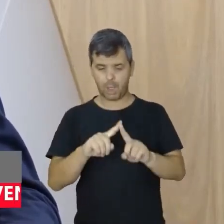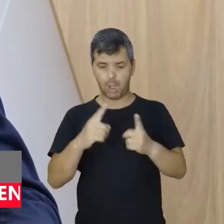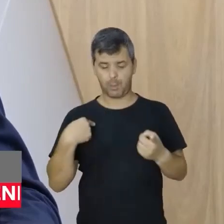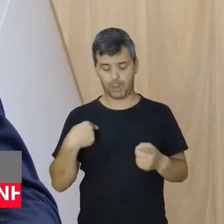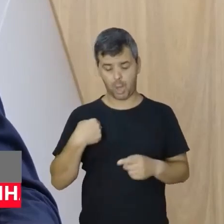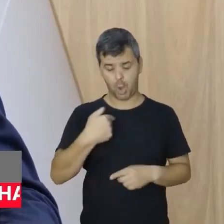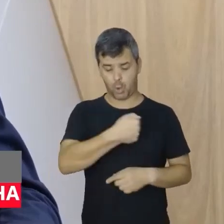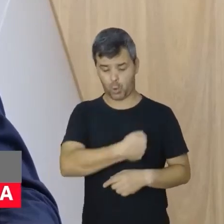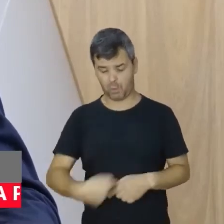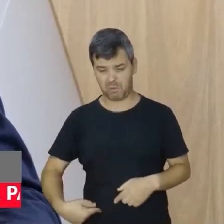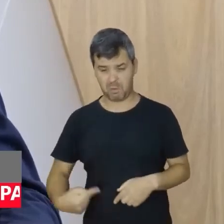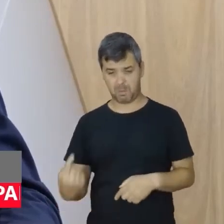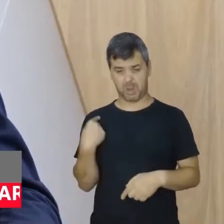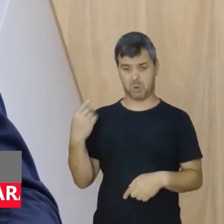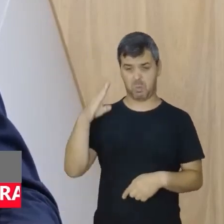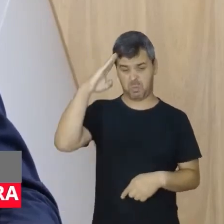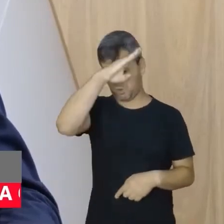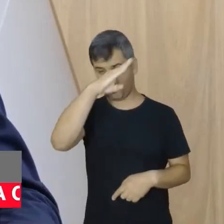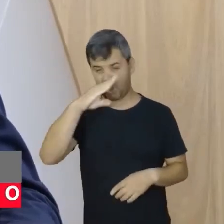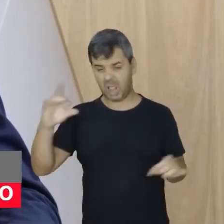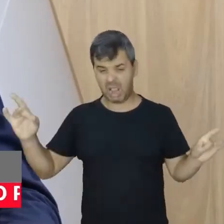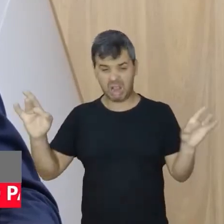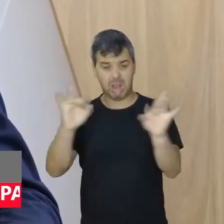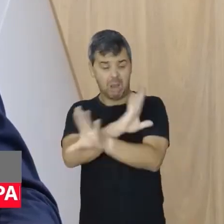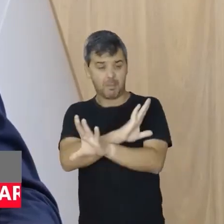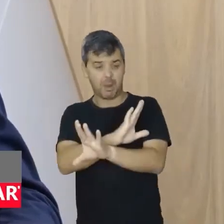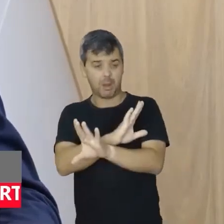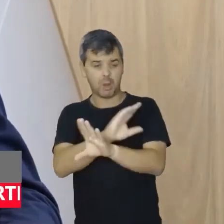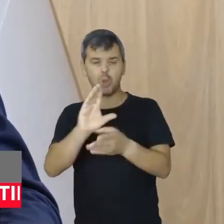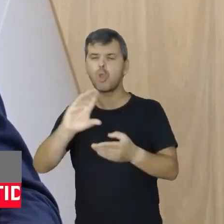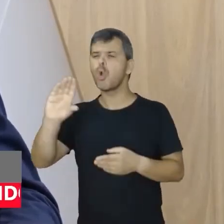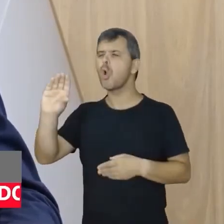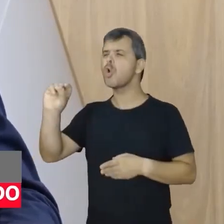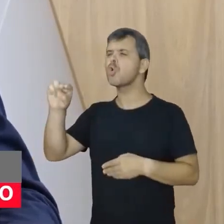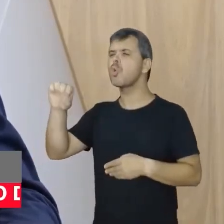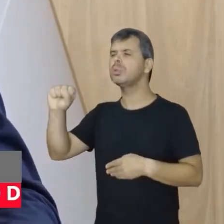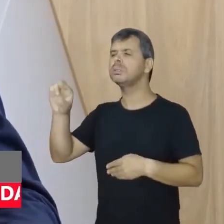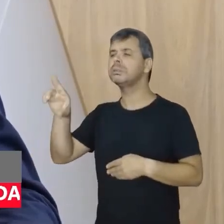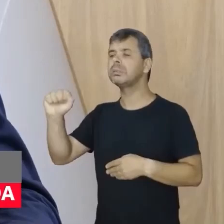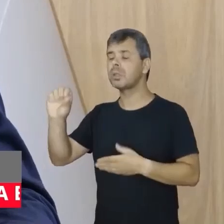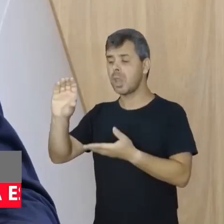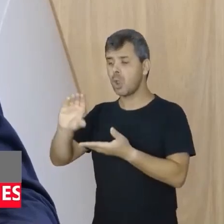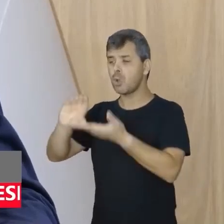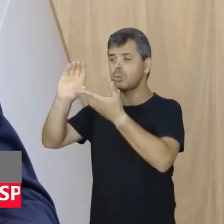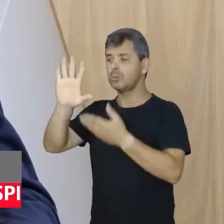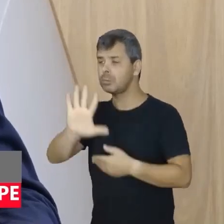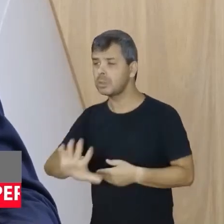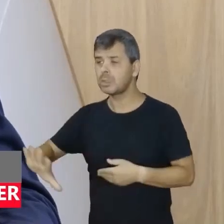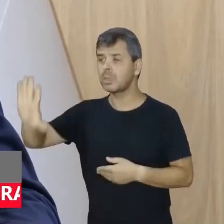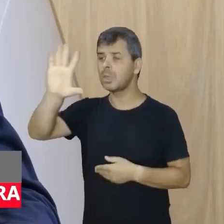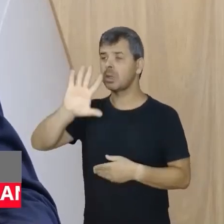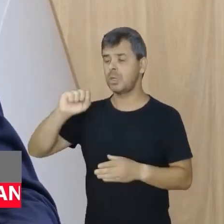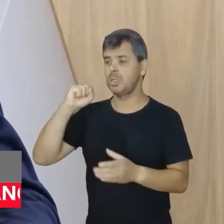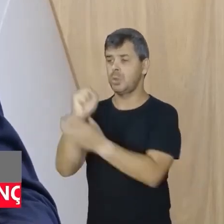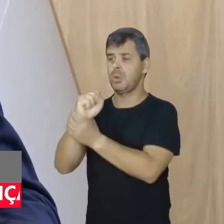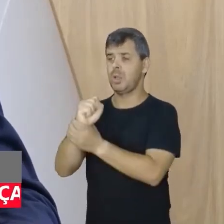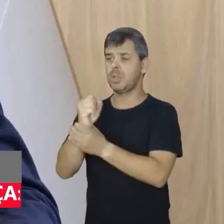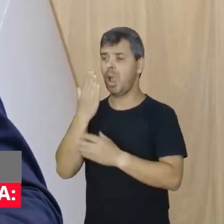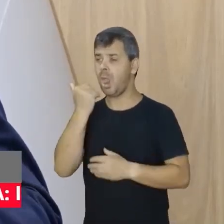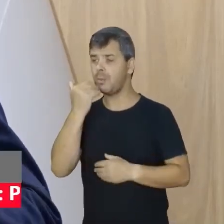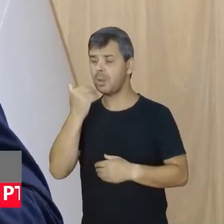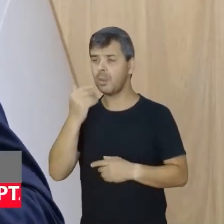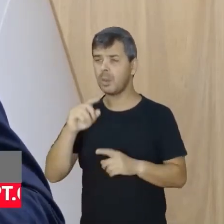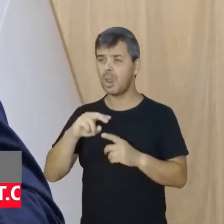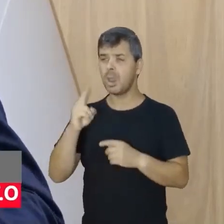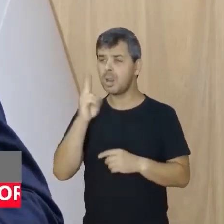o governo passado destituiu inclusive o CONSEA, que é o Conselho Nacional de Segurança Alimentar e Nutricional,